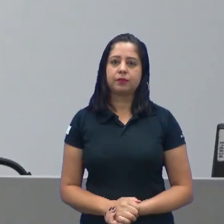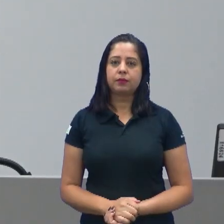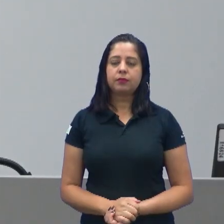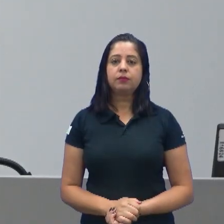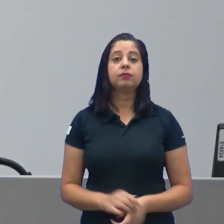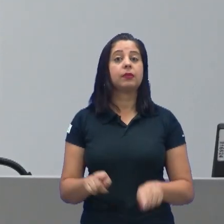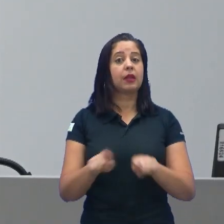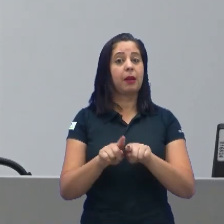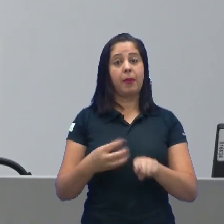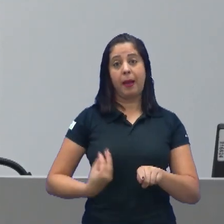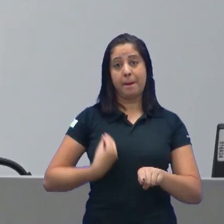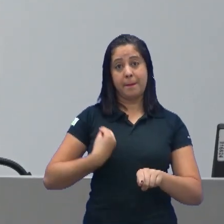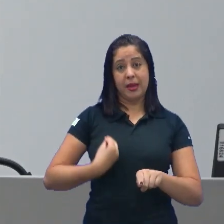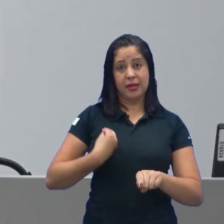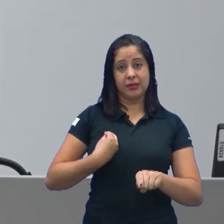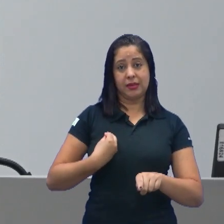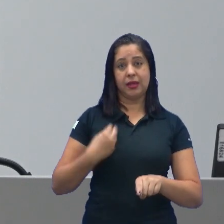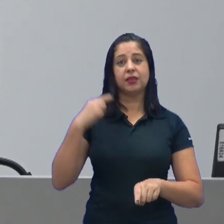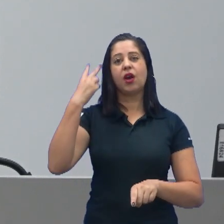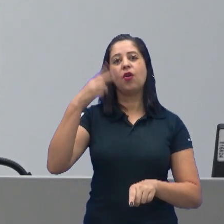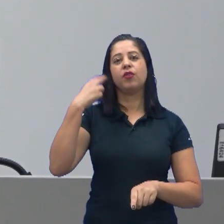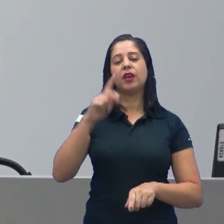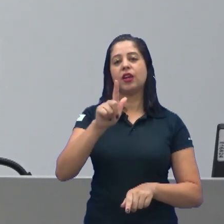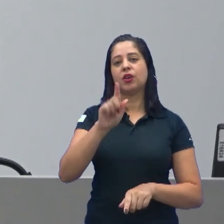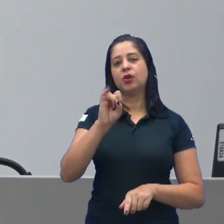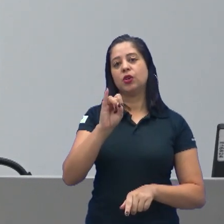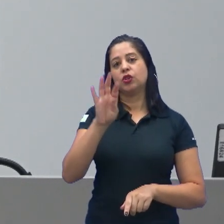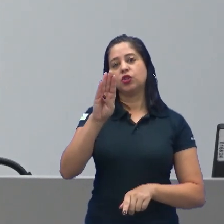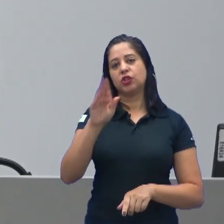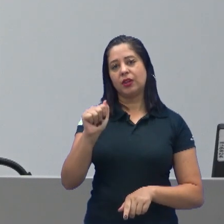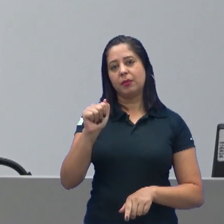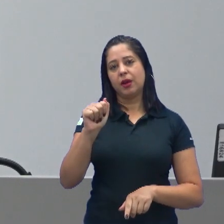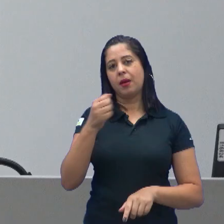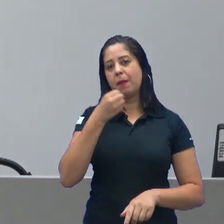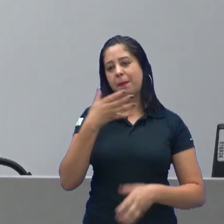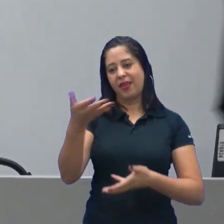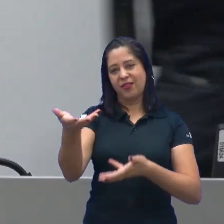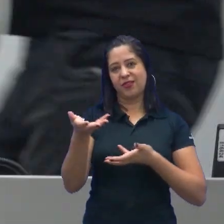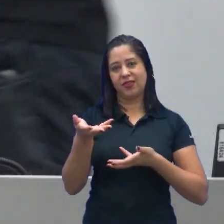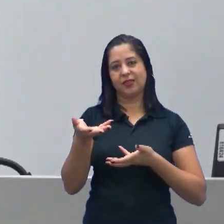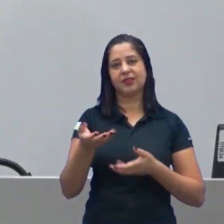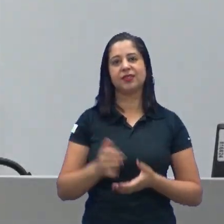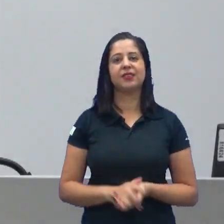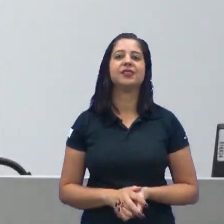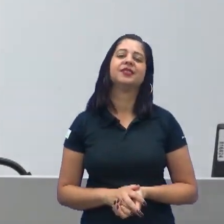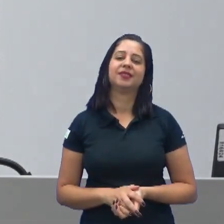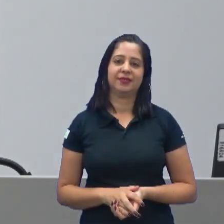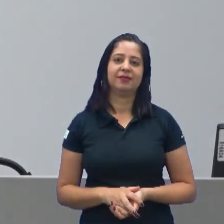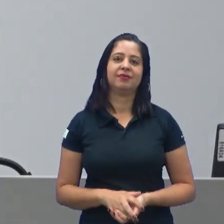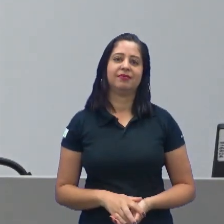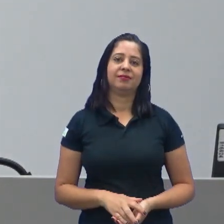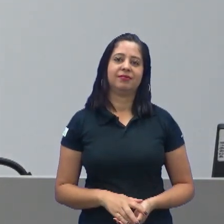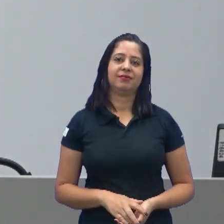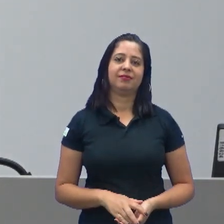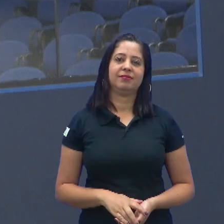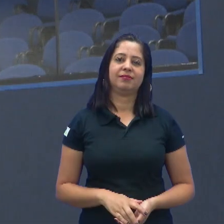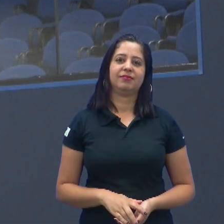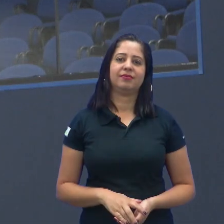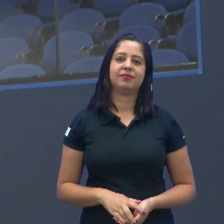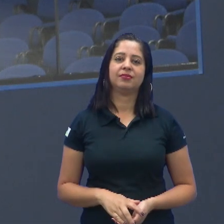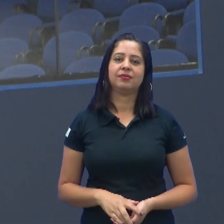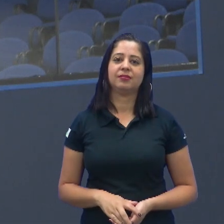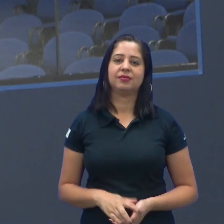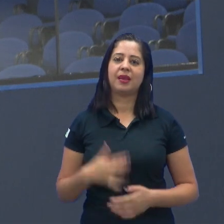presença da galeria, o sempre vereador Giba. Seja sempre bem-vindo, Giba. Sei o nome dele e vocês aí em cima.